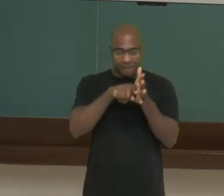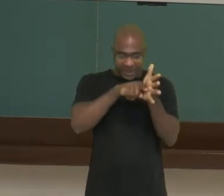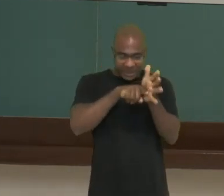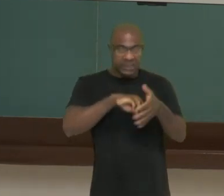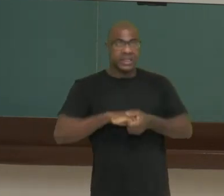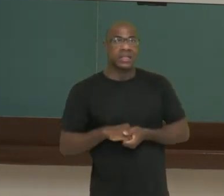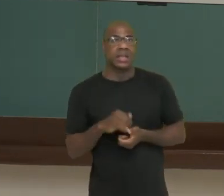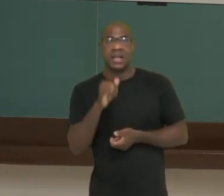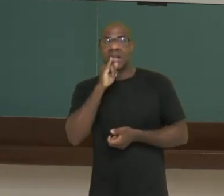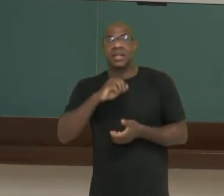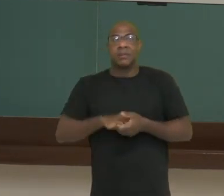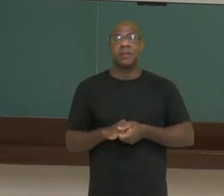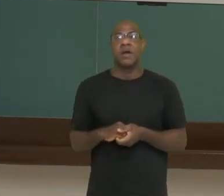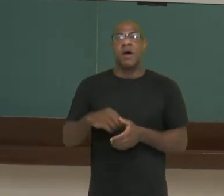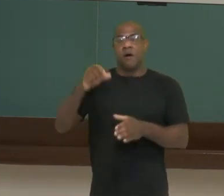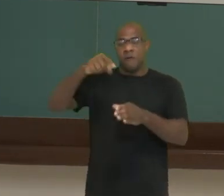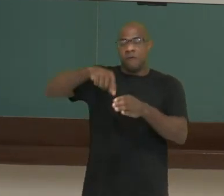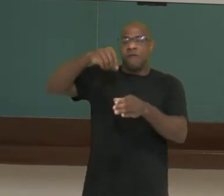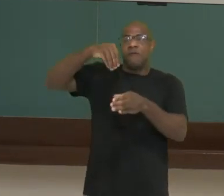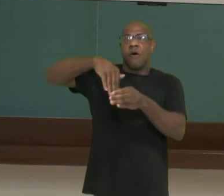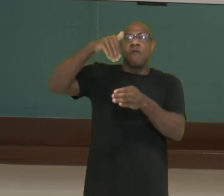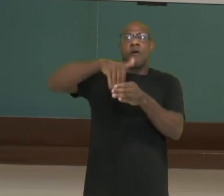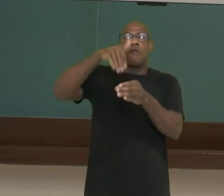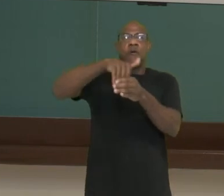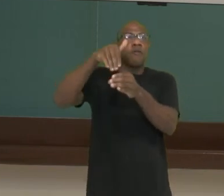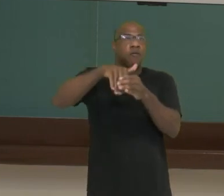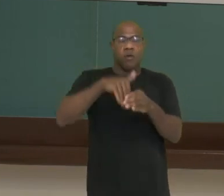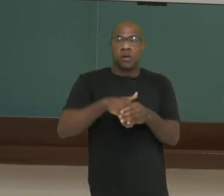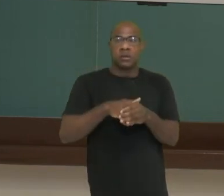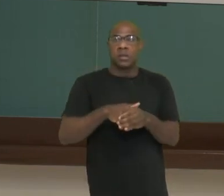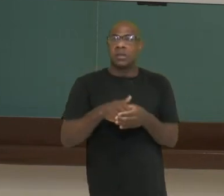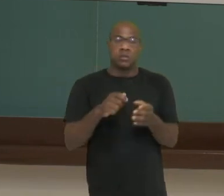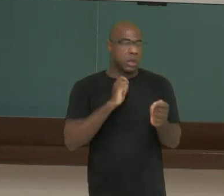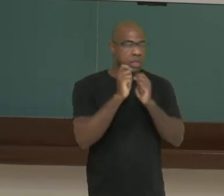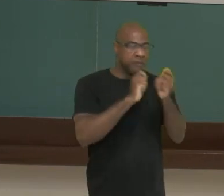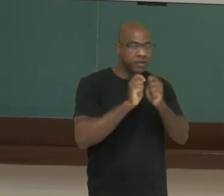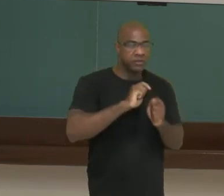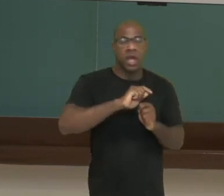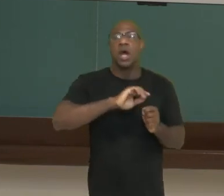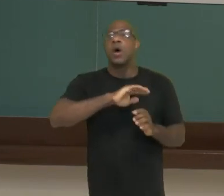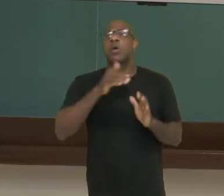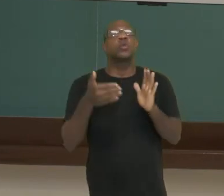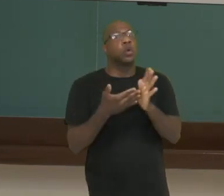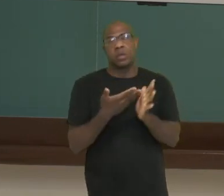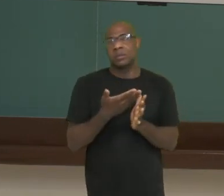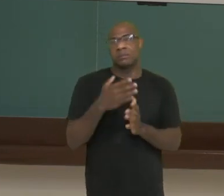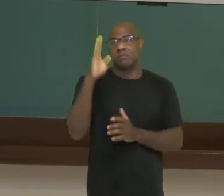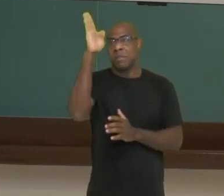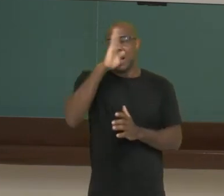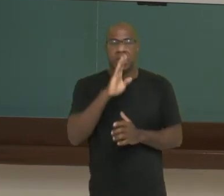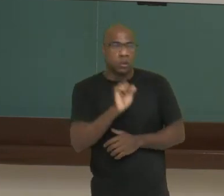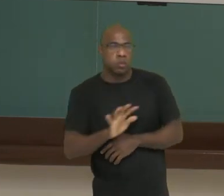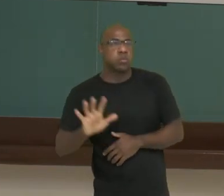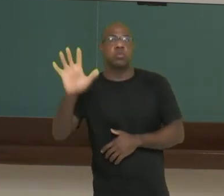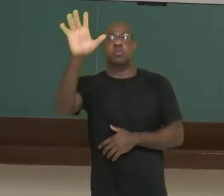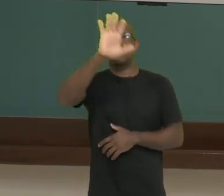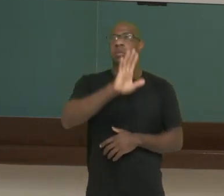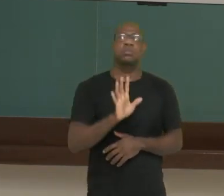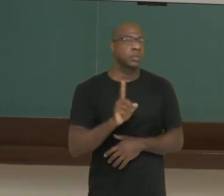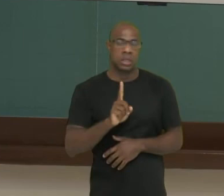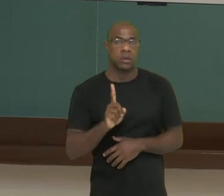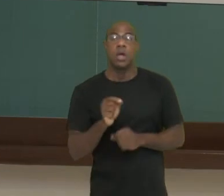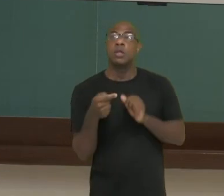exemplo, de intenção de voto, não se entrevista o Brasil inteiro, se entrevista uma amostra representativa. Aqui vai